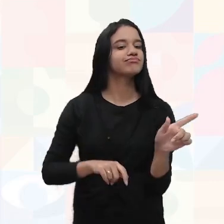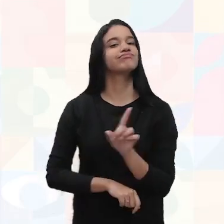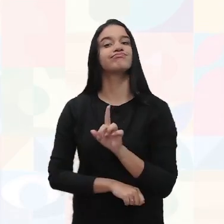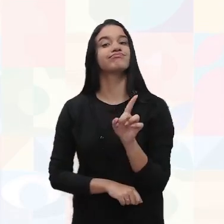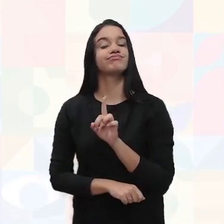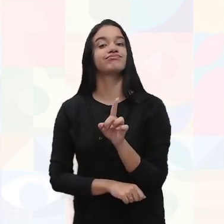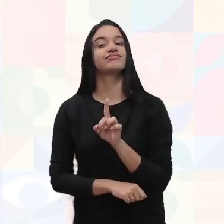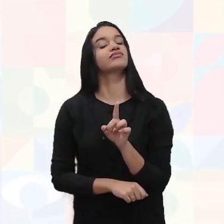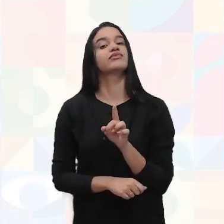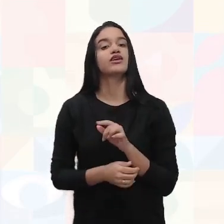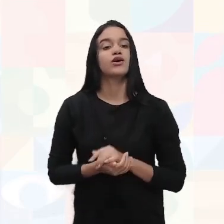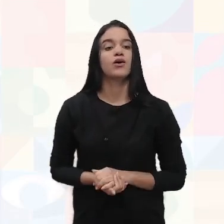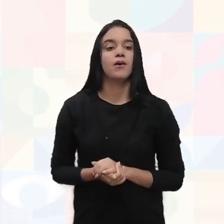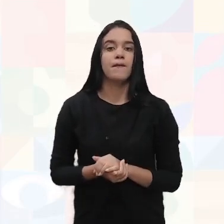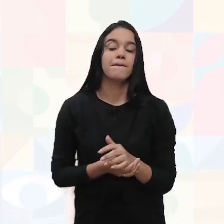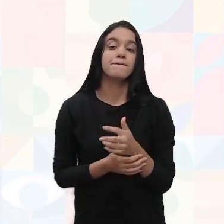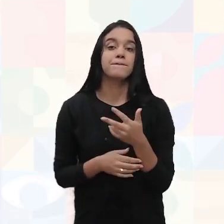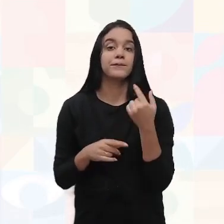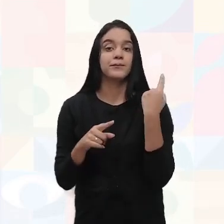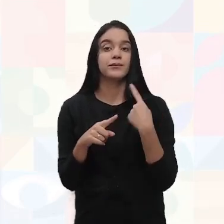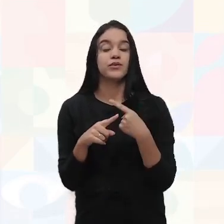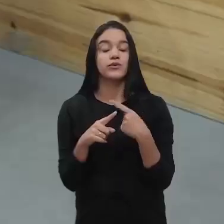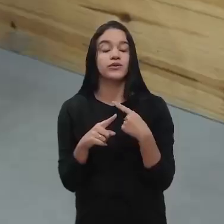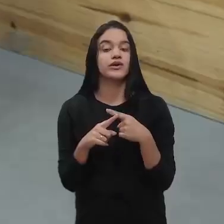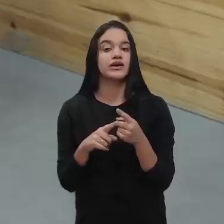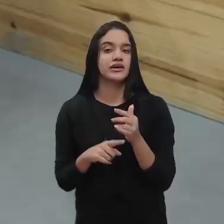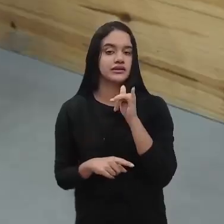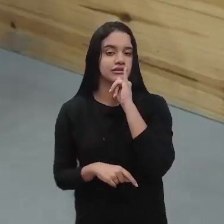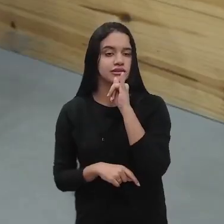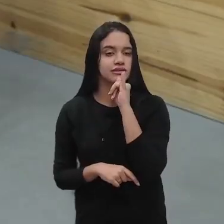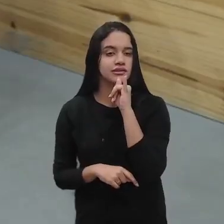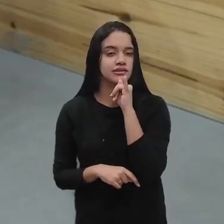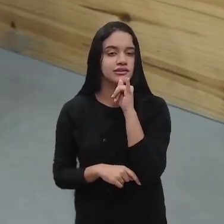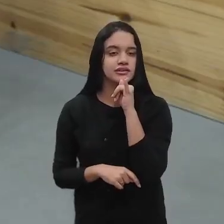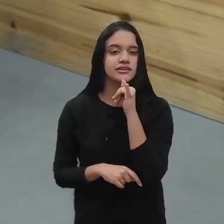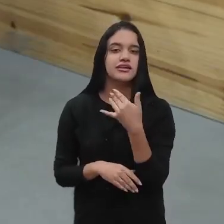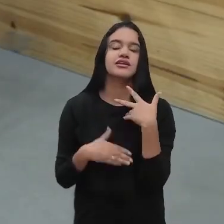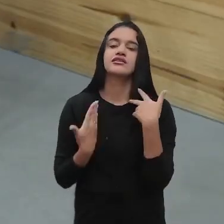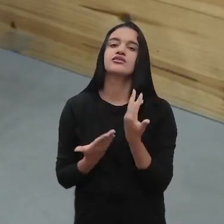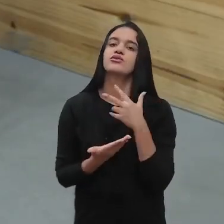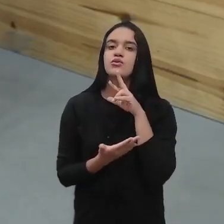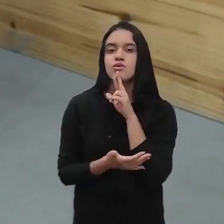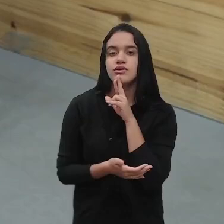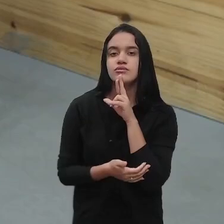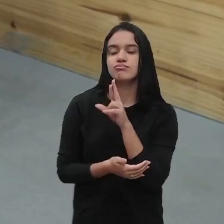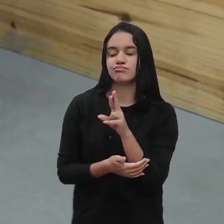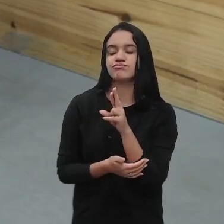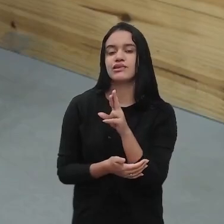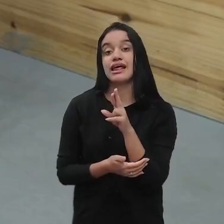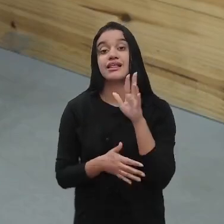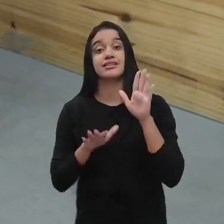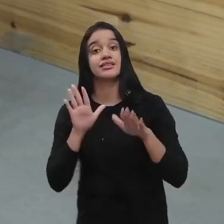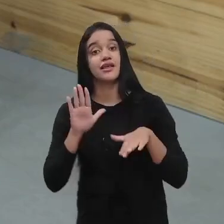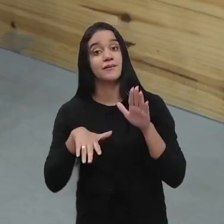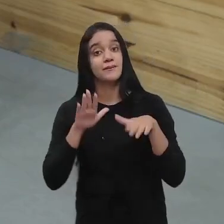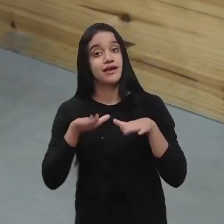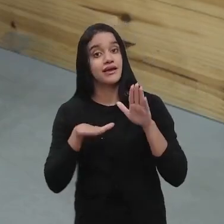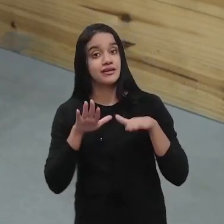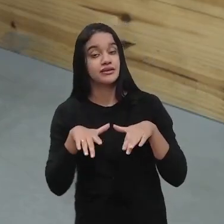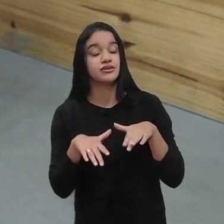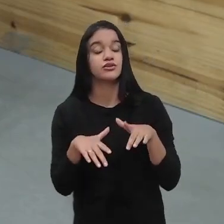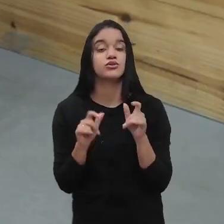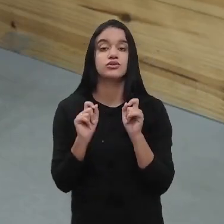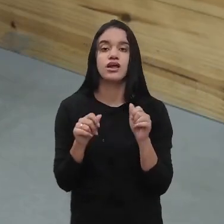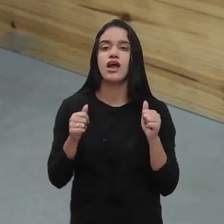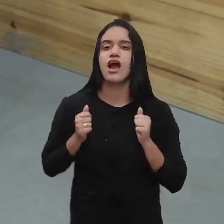contribui porque se gerar um resultado depende de uma